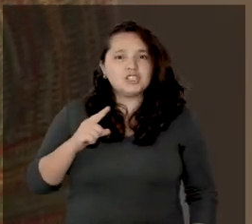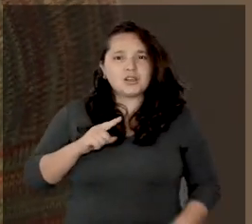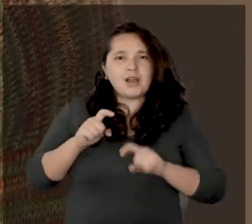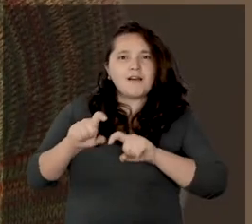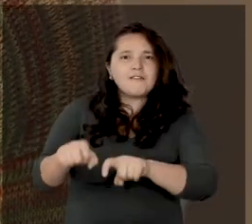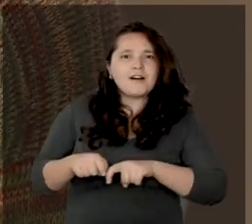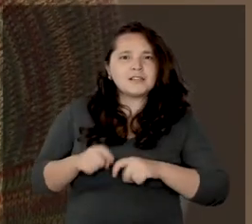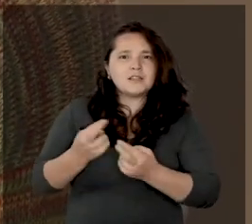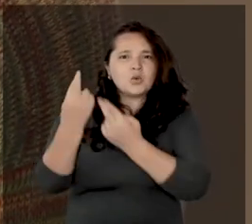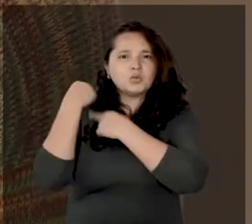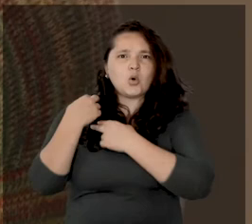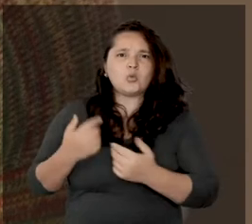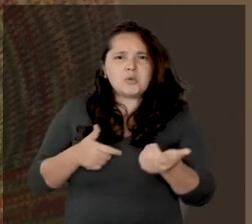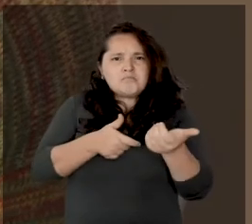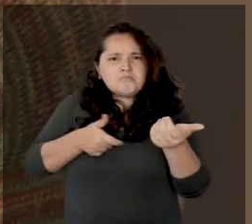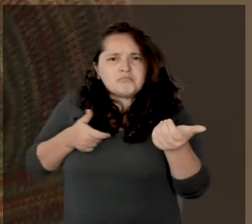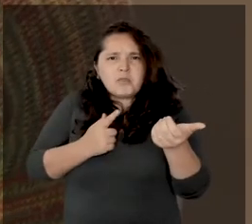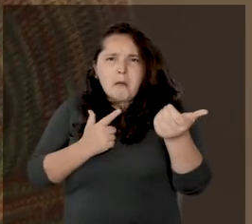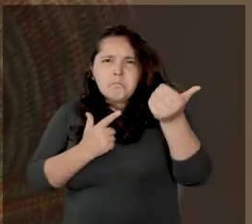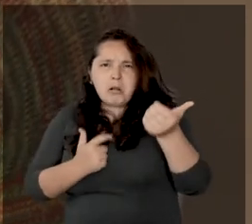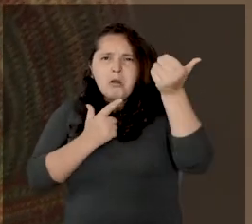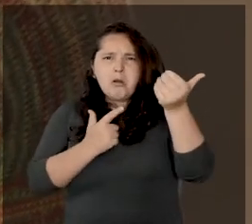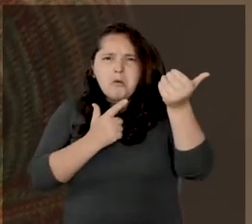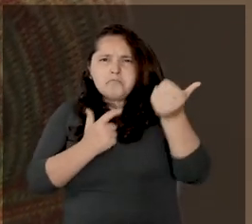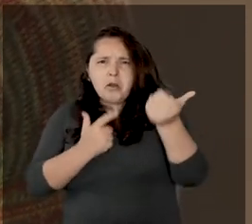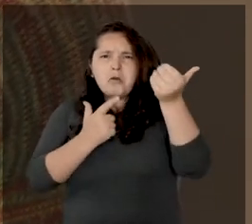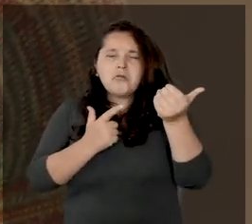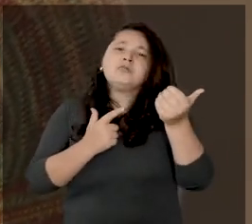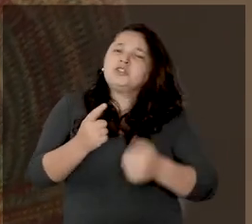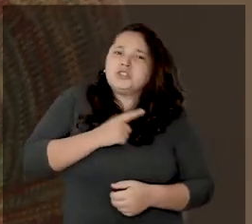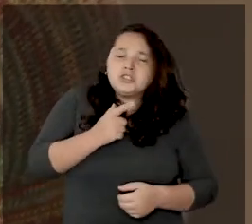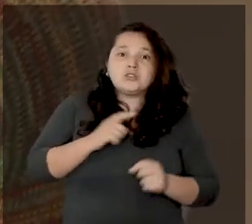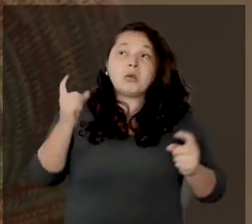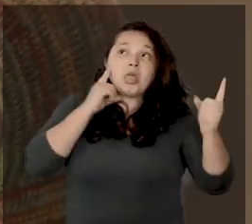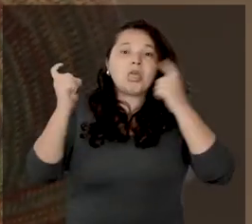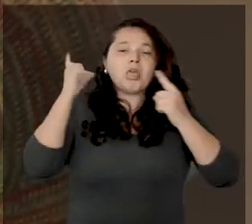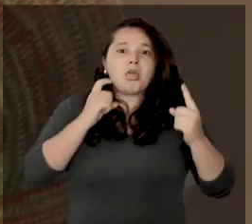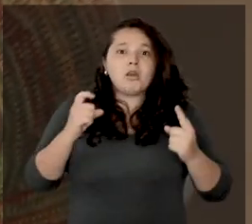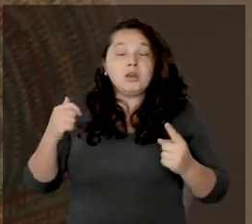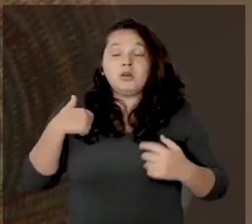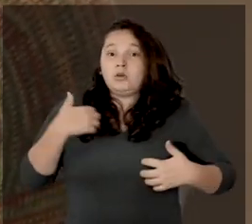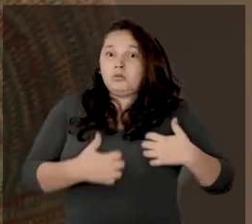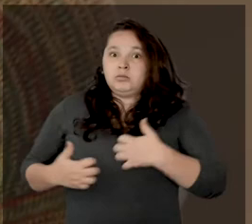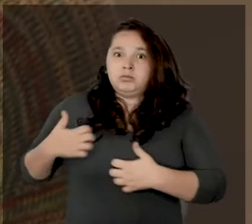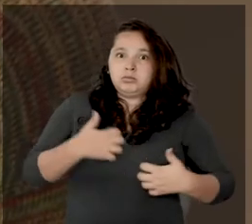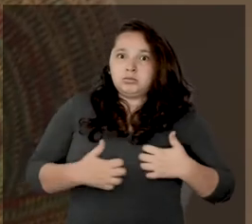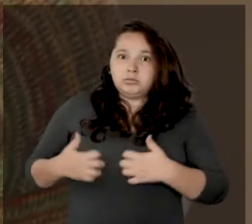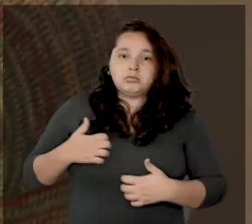né? Então eu venho dessa história. E isso mexeu muito comigo e me motivou, né, ainda naquela